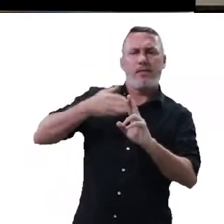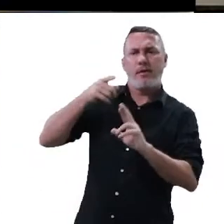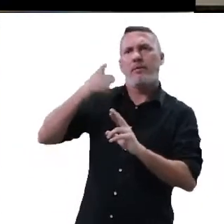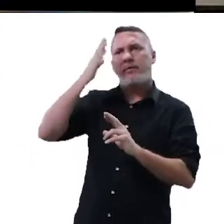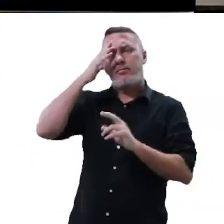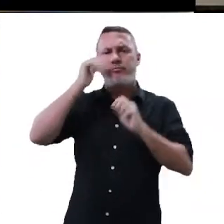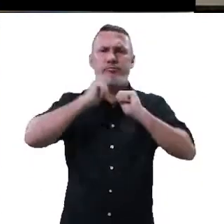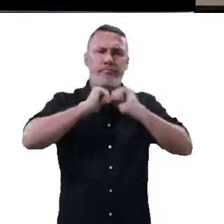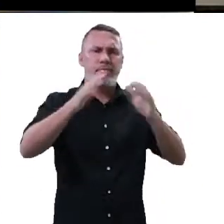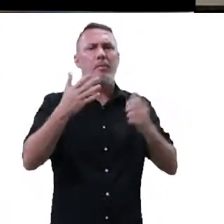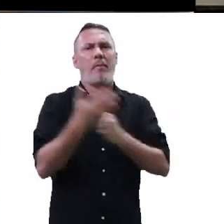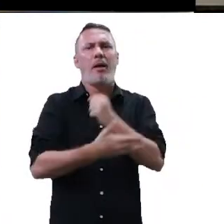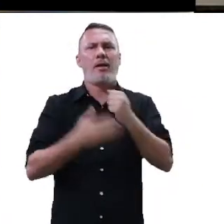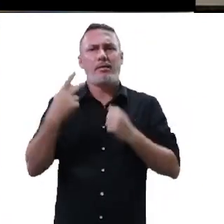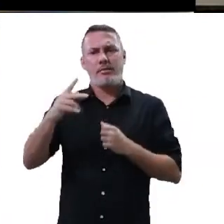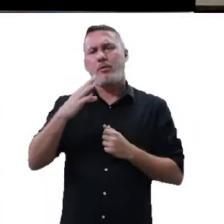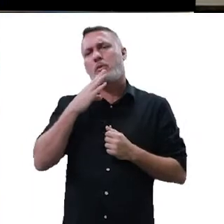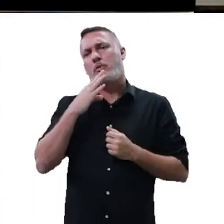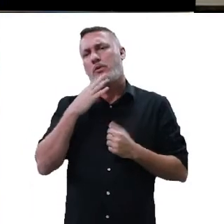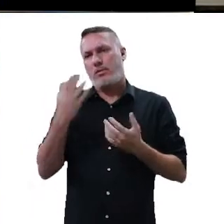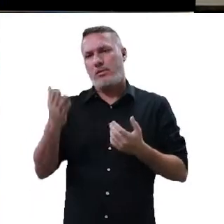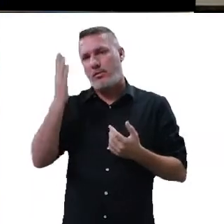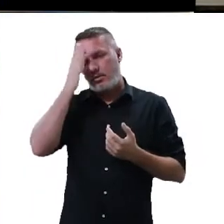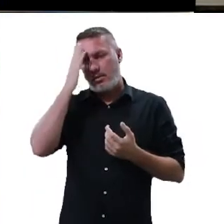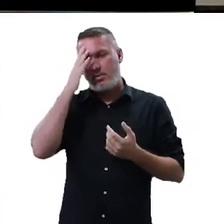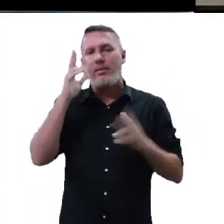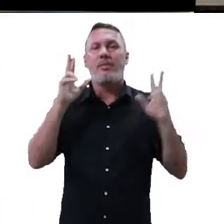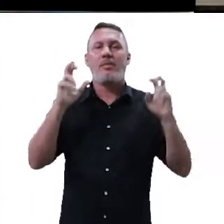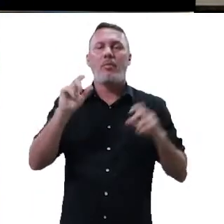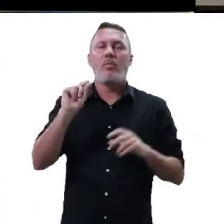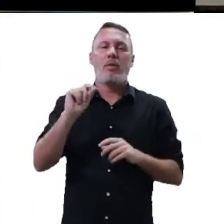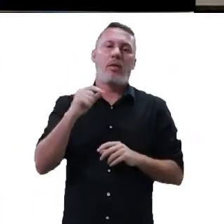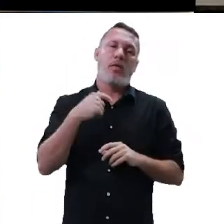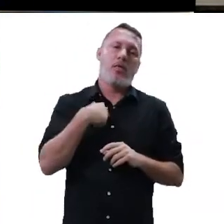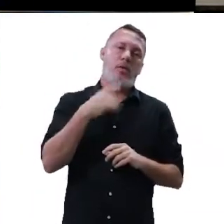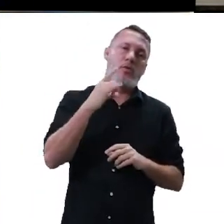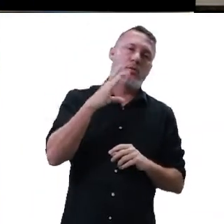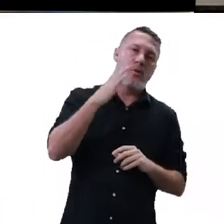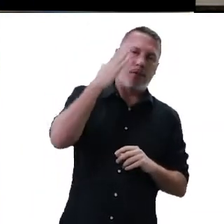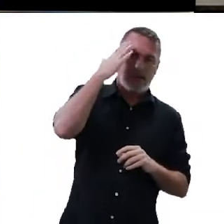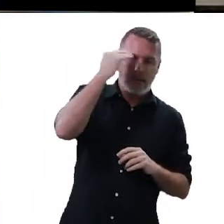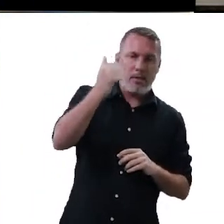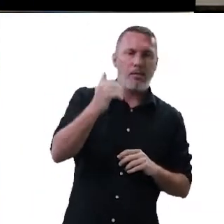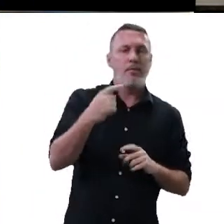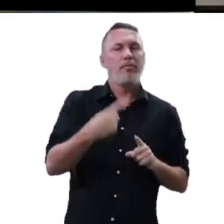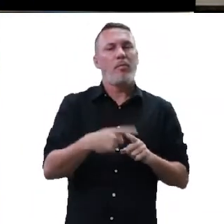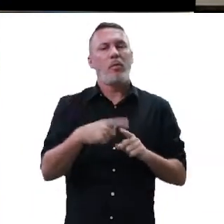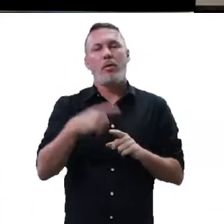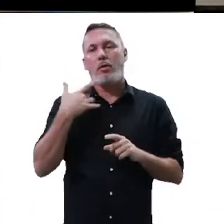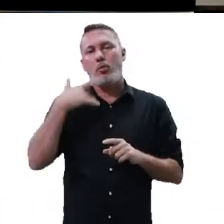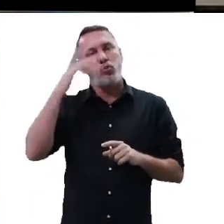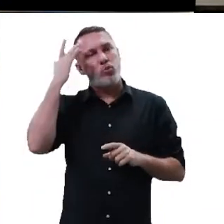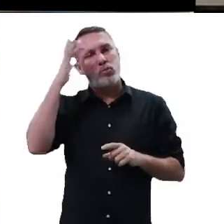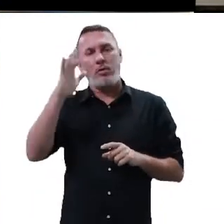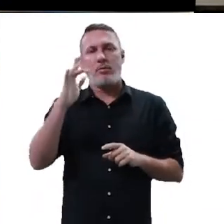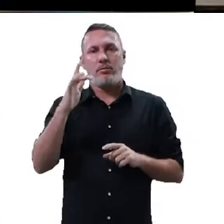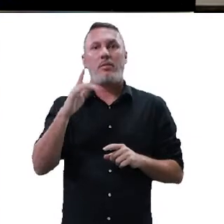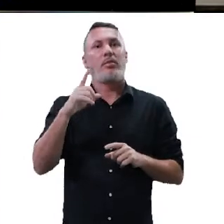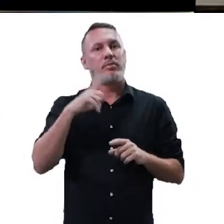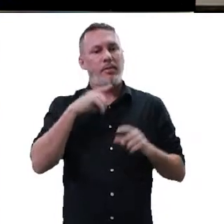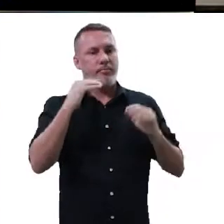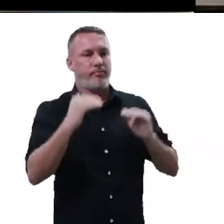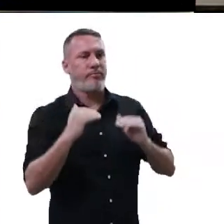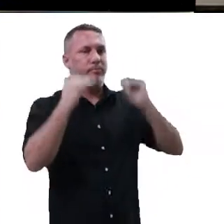muito legal, que todos nós conhecemos, né? Então, só sei que nada sei. E o fato de saber isso me coloca